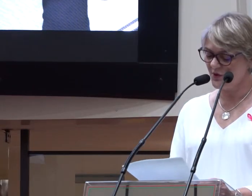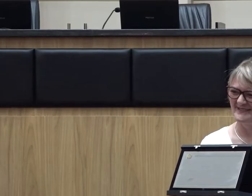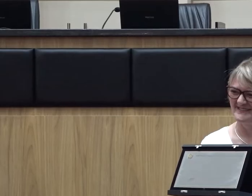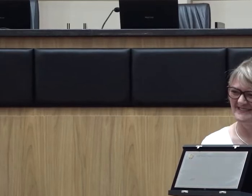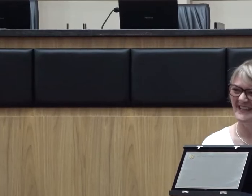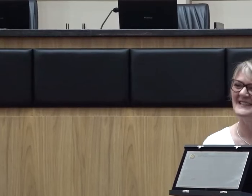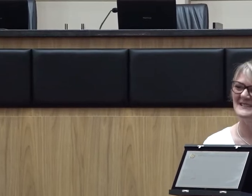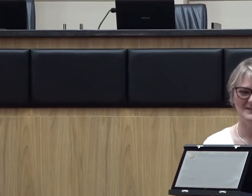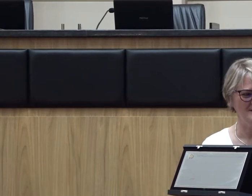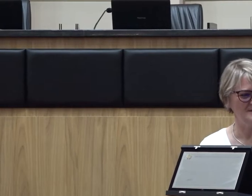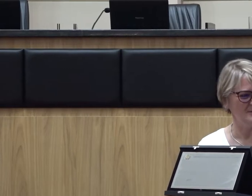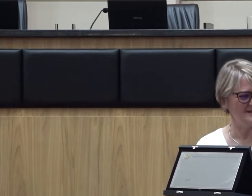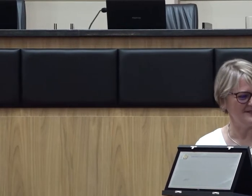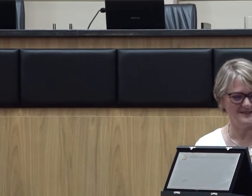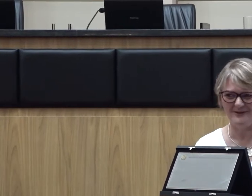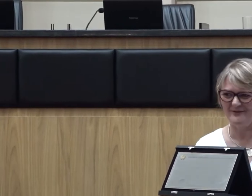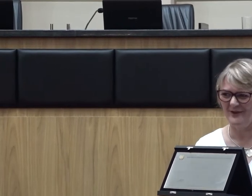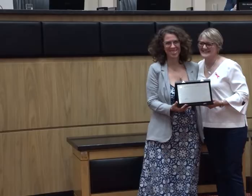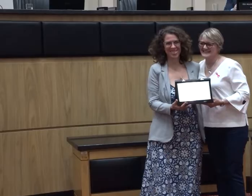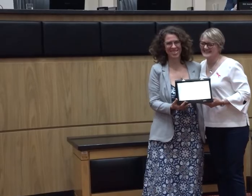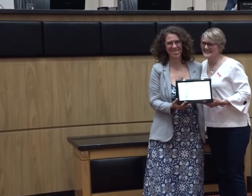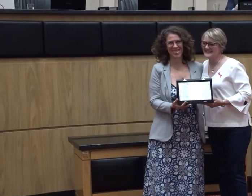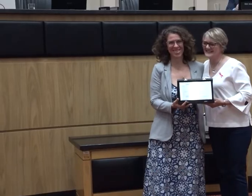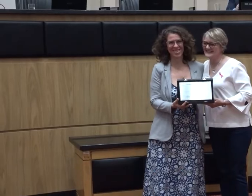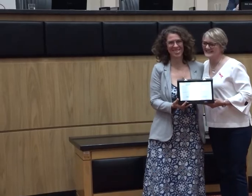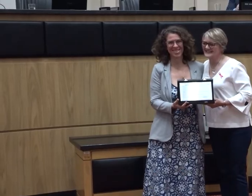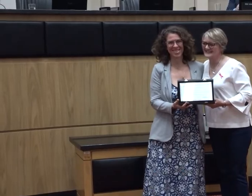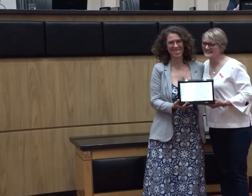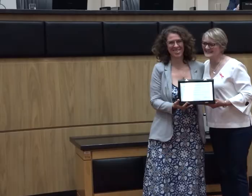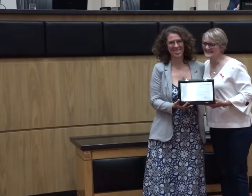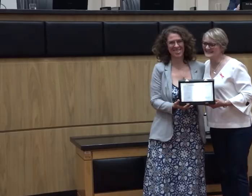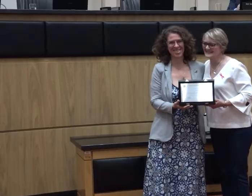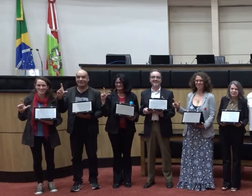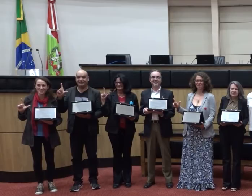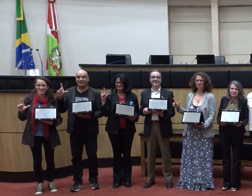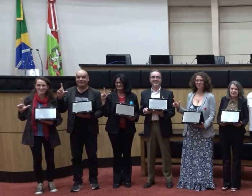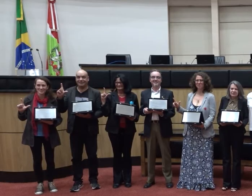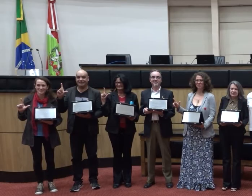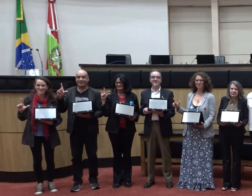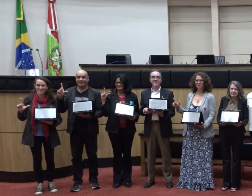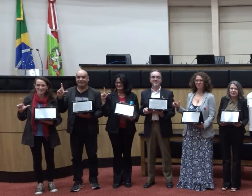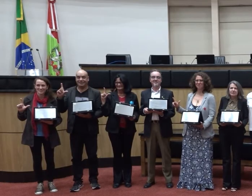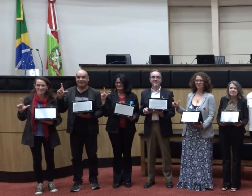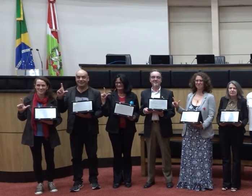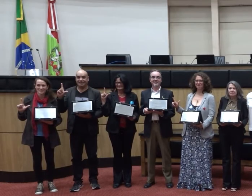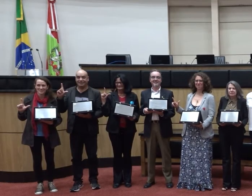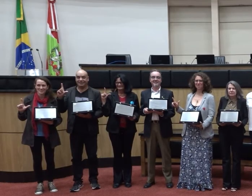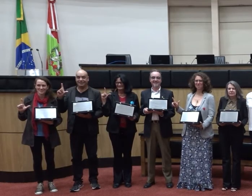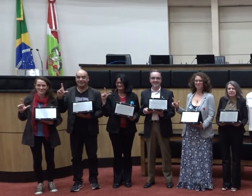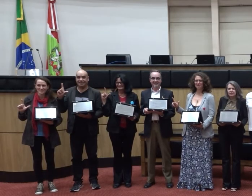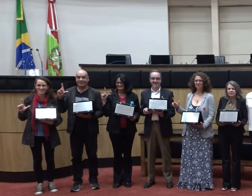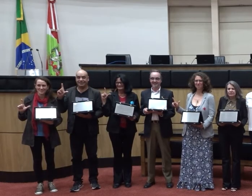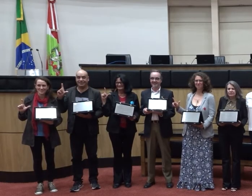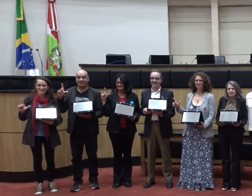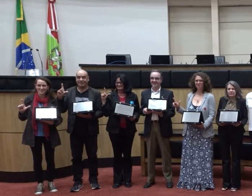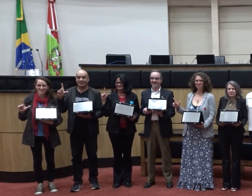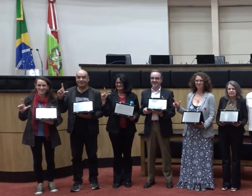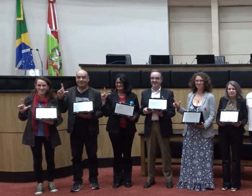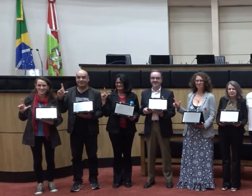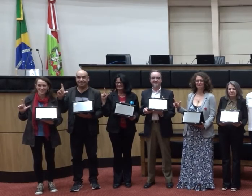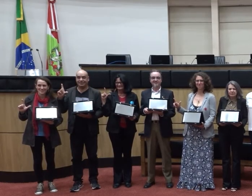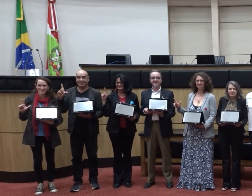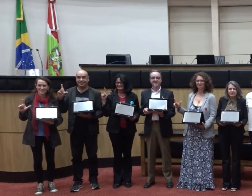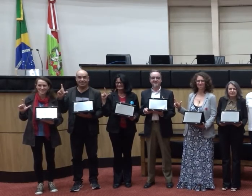Carminati, homenageou professores de diferentes níveis de educação, com o objetivo de reconhecer e condecorar todos os profissionais